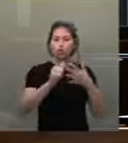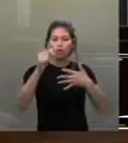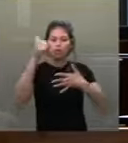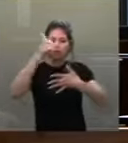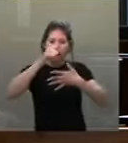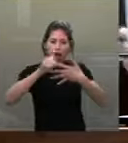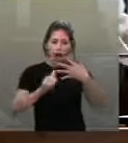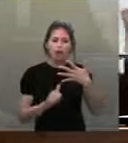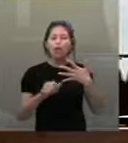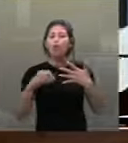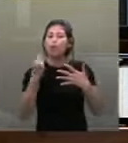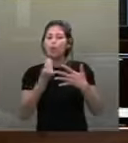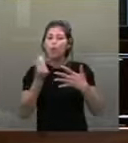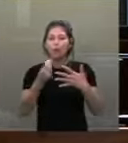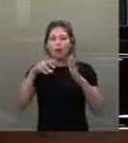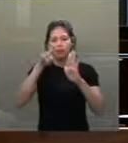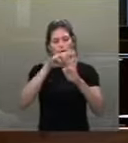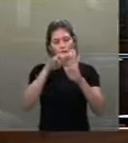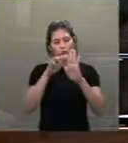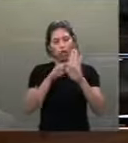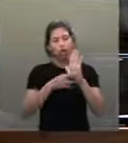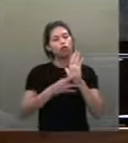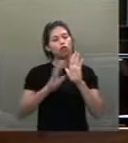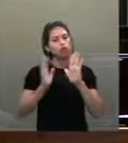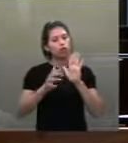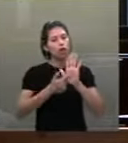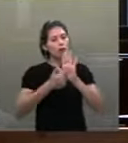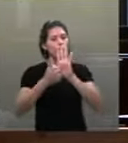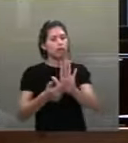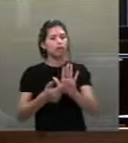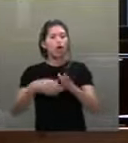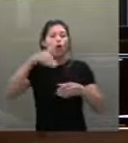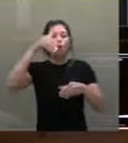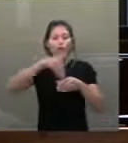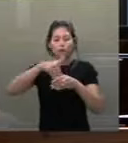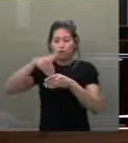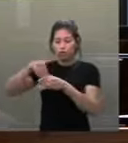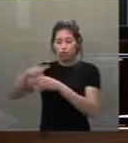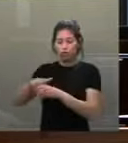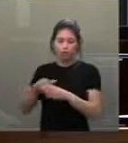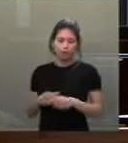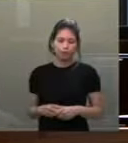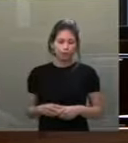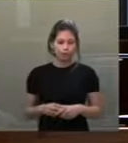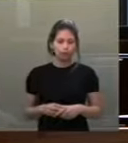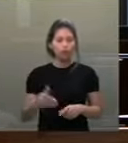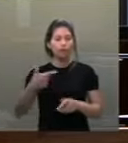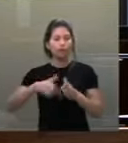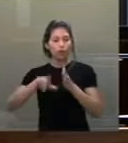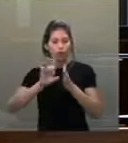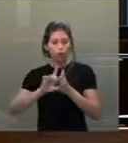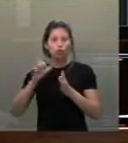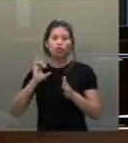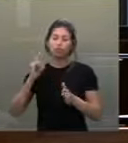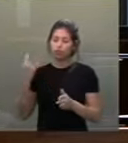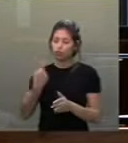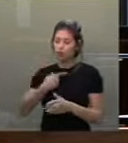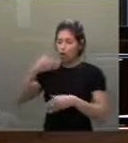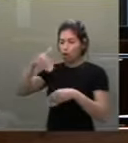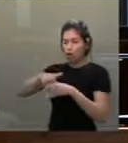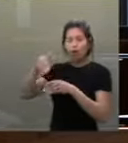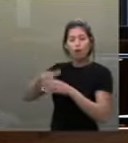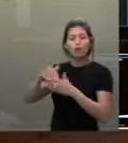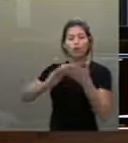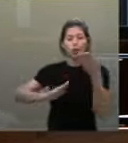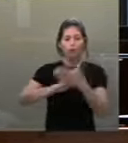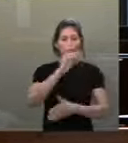do relatório já apresentado. Voto. Ante o exposto, votamos pela aprovação do